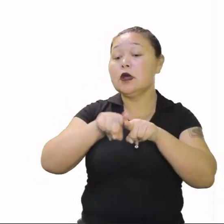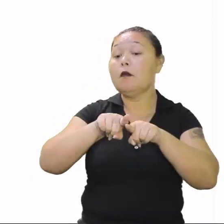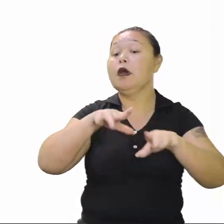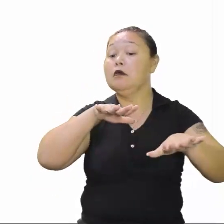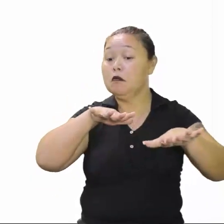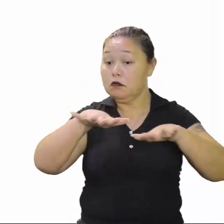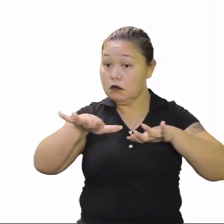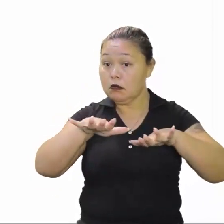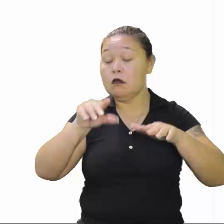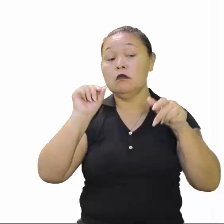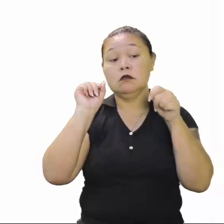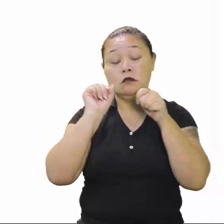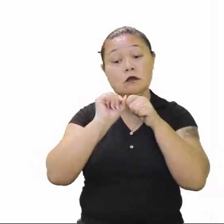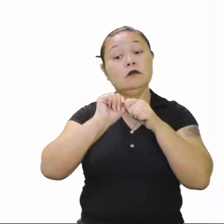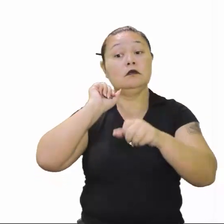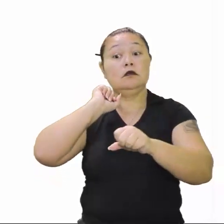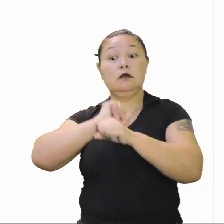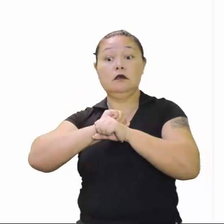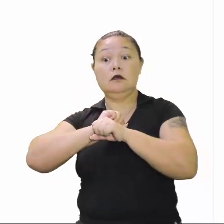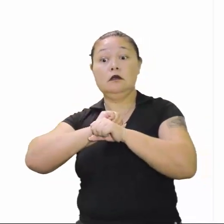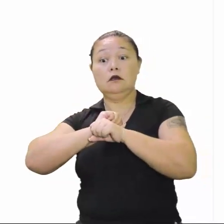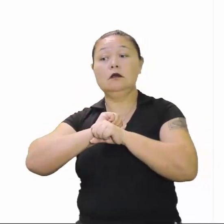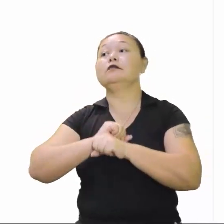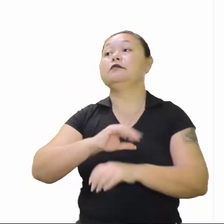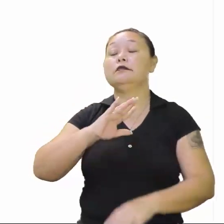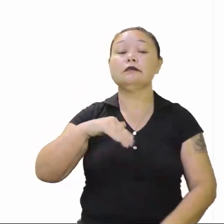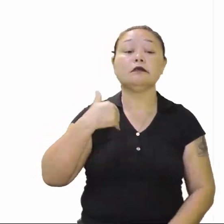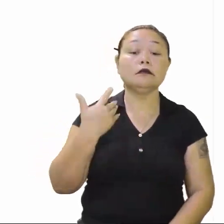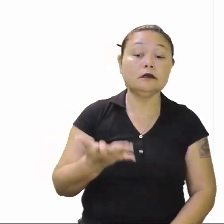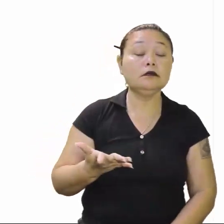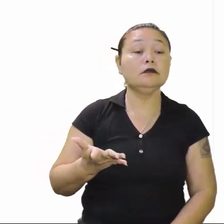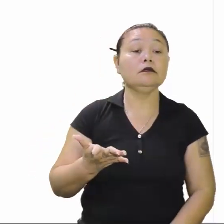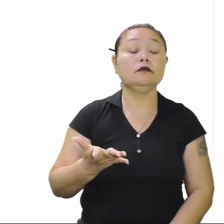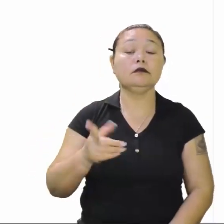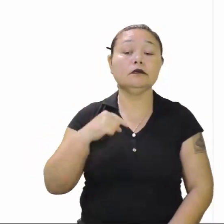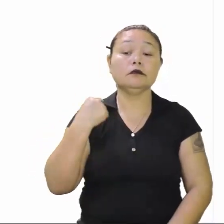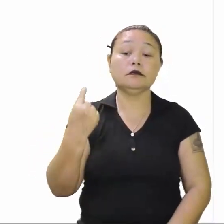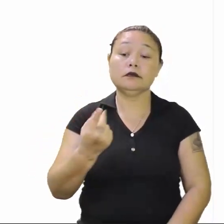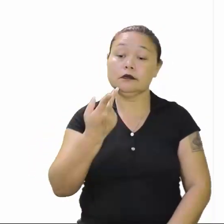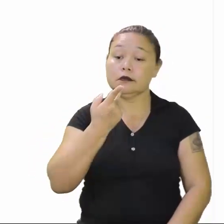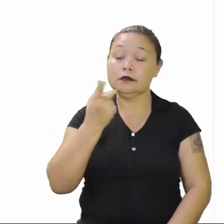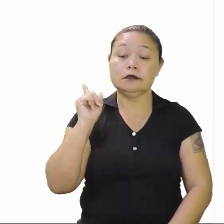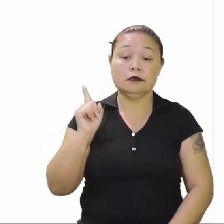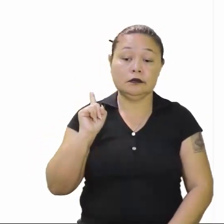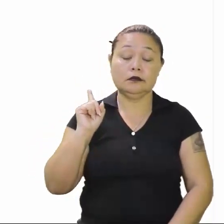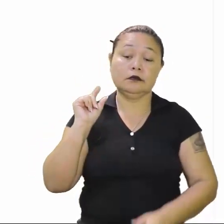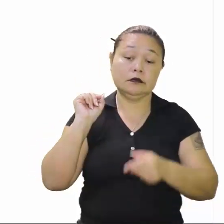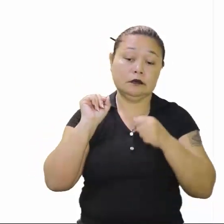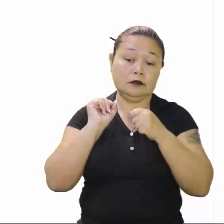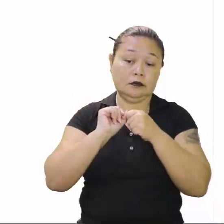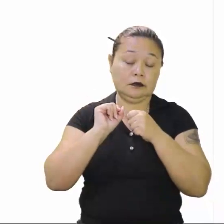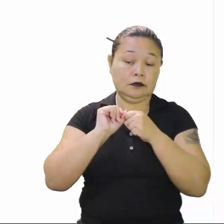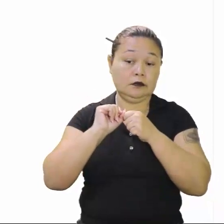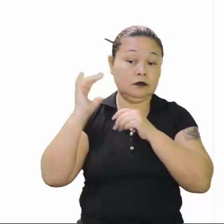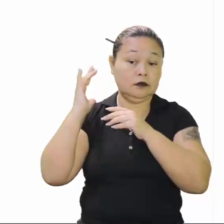movimento, fazê-la parar. Tá certo? Então, nós estamos aí fazendo